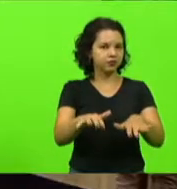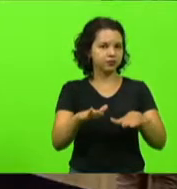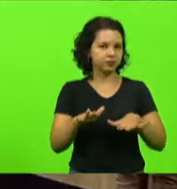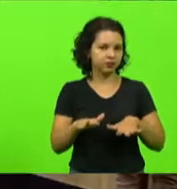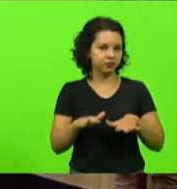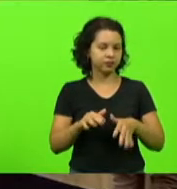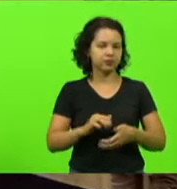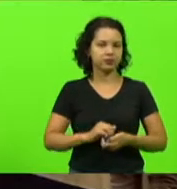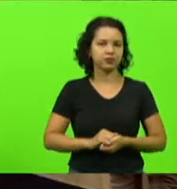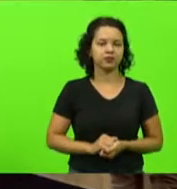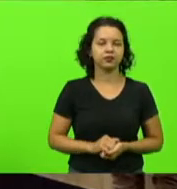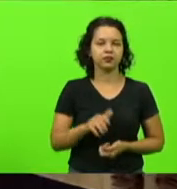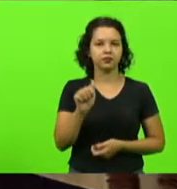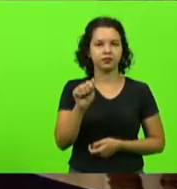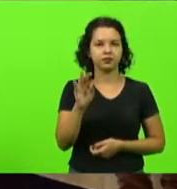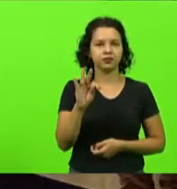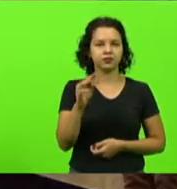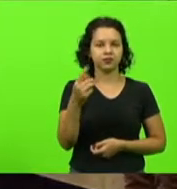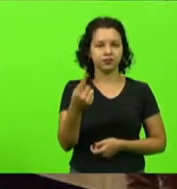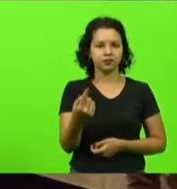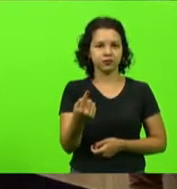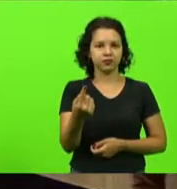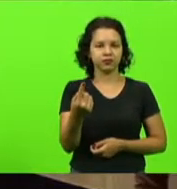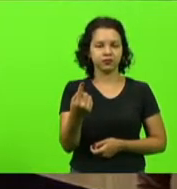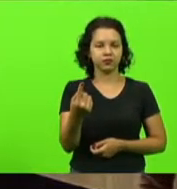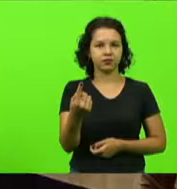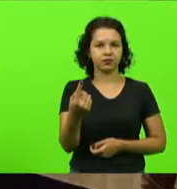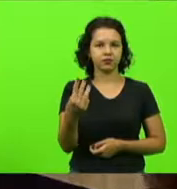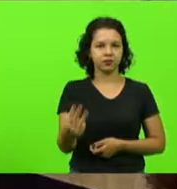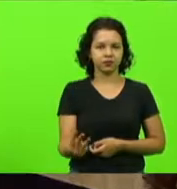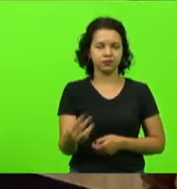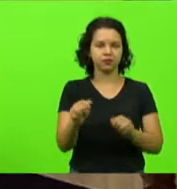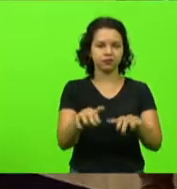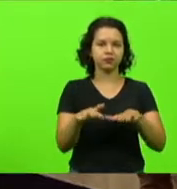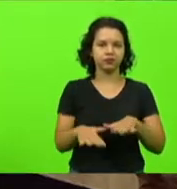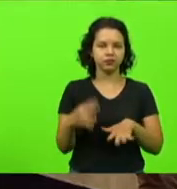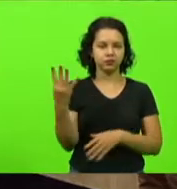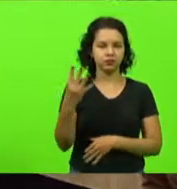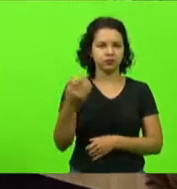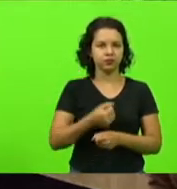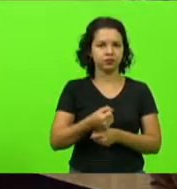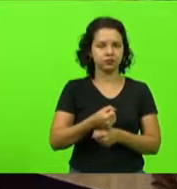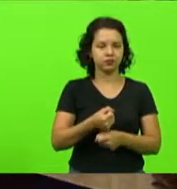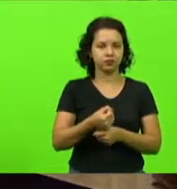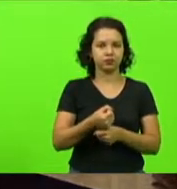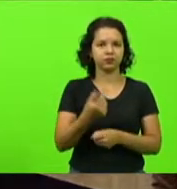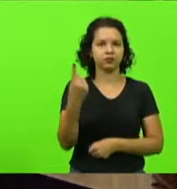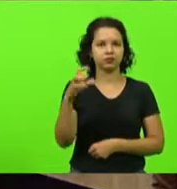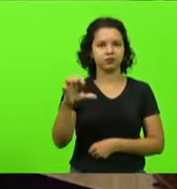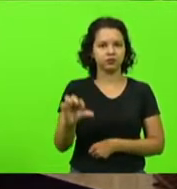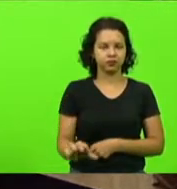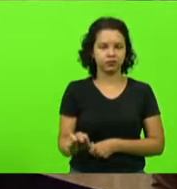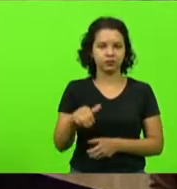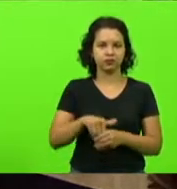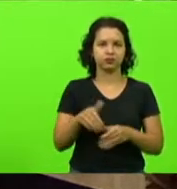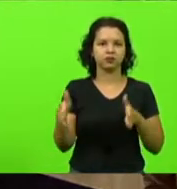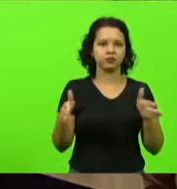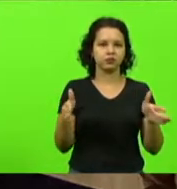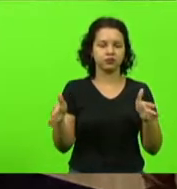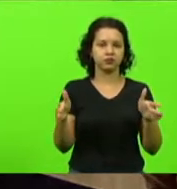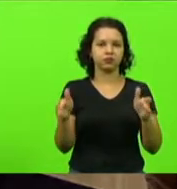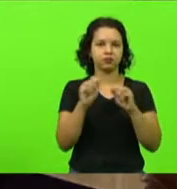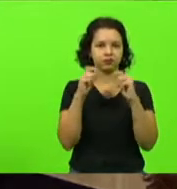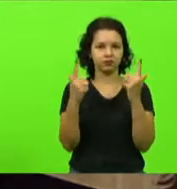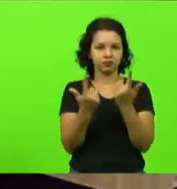Ata da 13ª sessão ordinária da 4ª sessão legislativa da 19ª legislatura